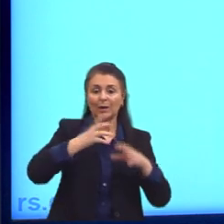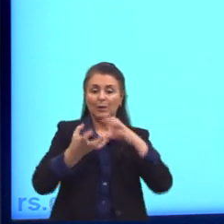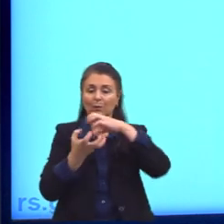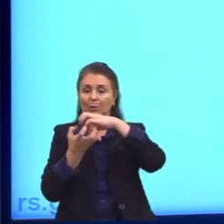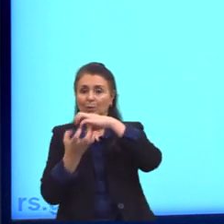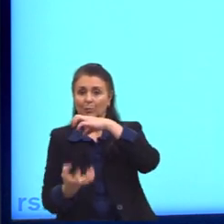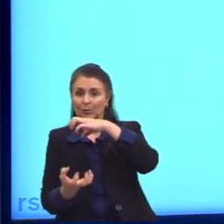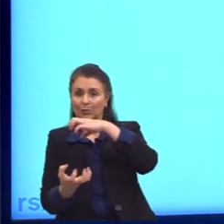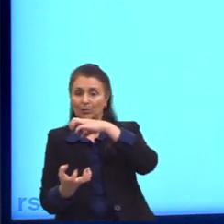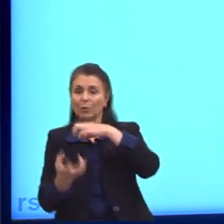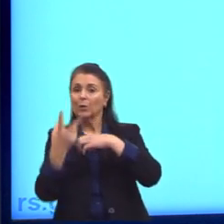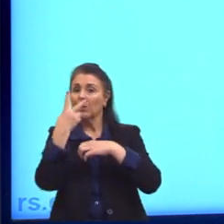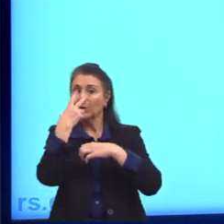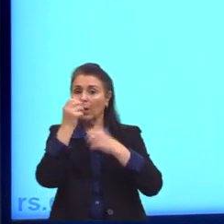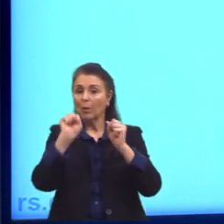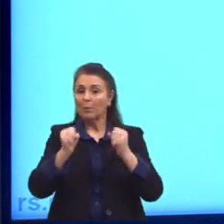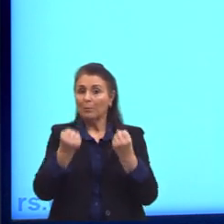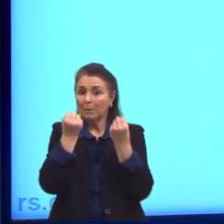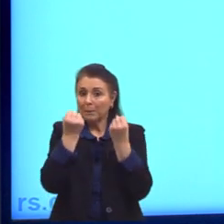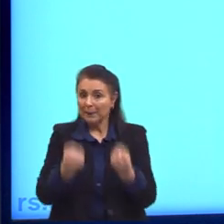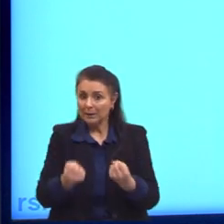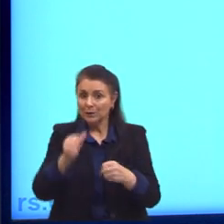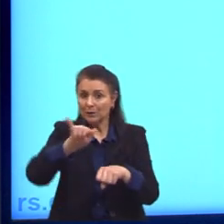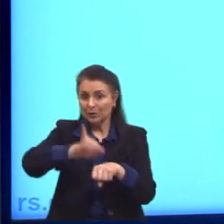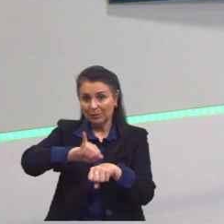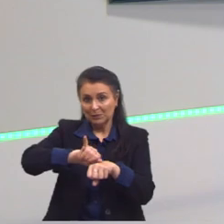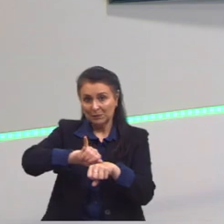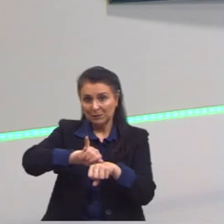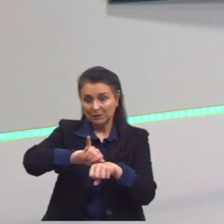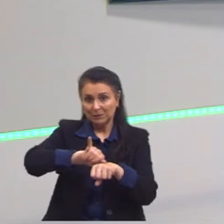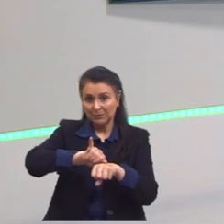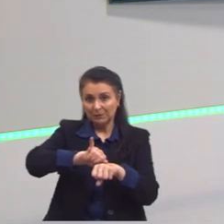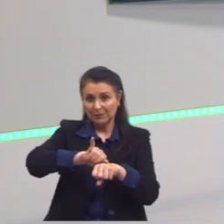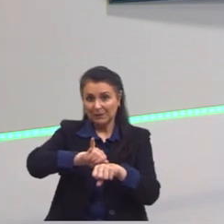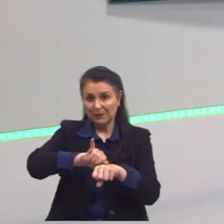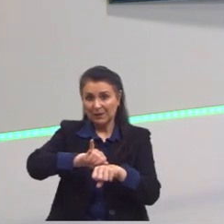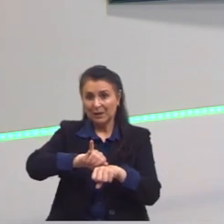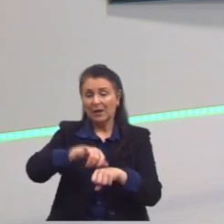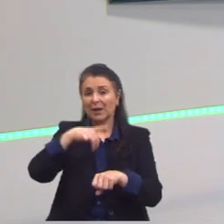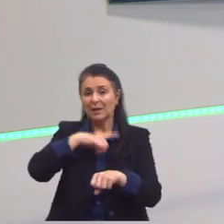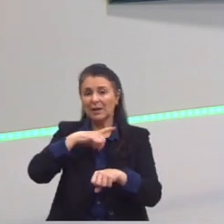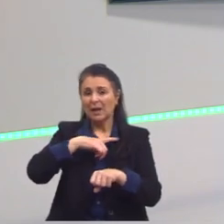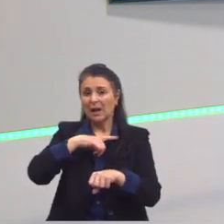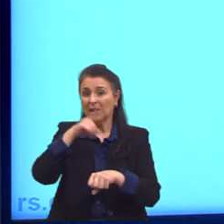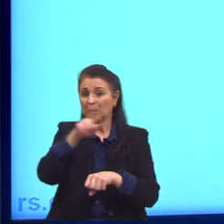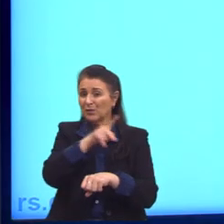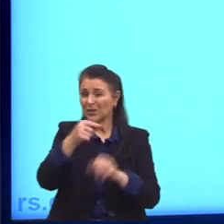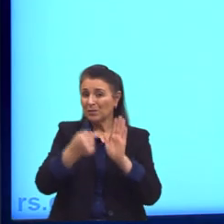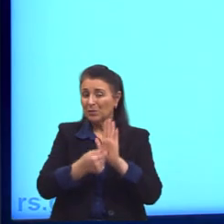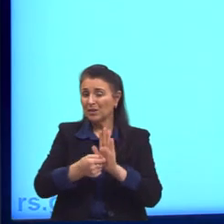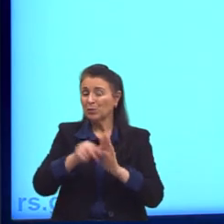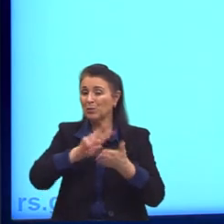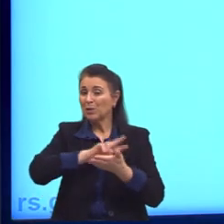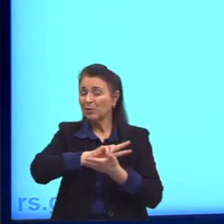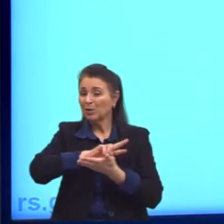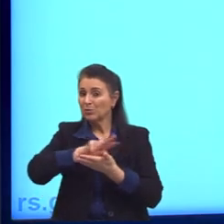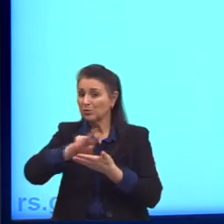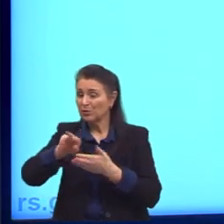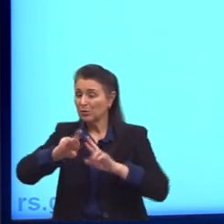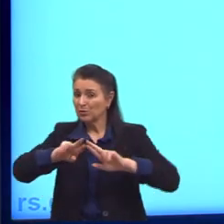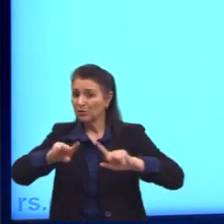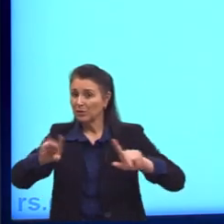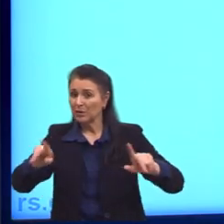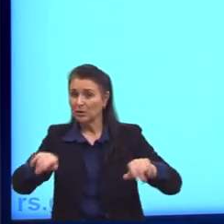empuxo igual ao peso do objeto aqui né teve uma diferencinha porque esse objeto